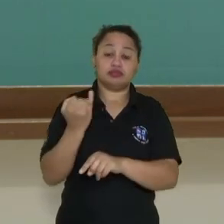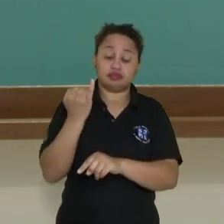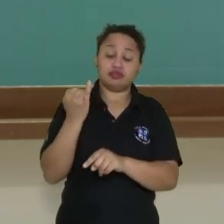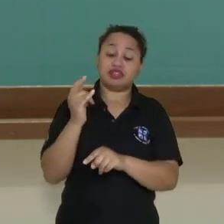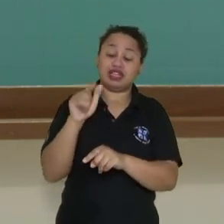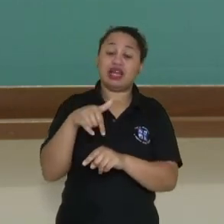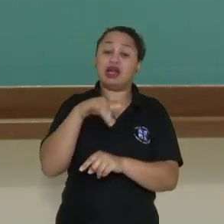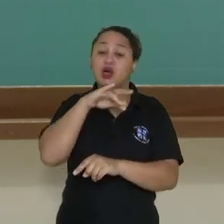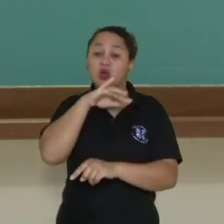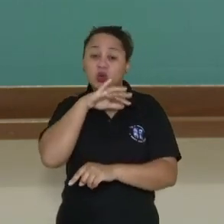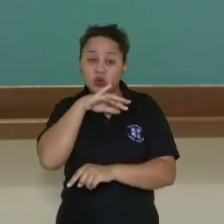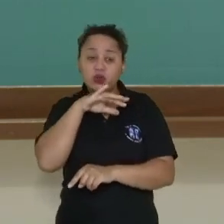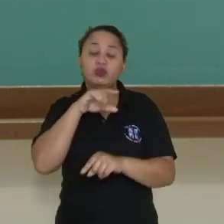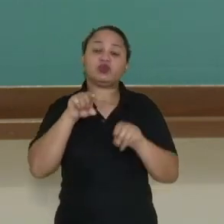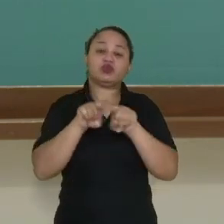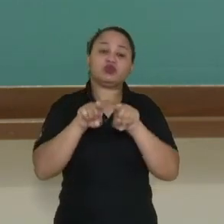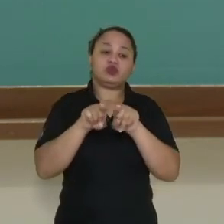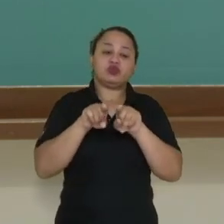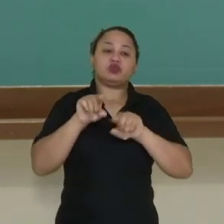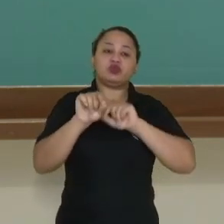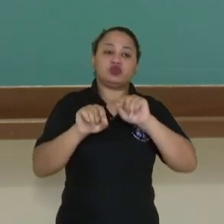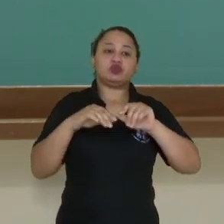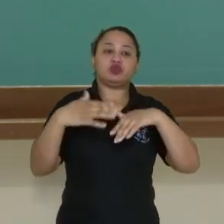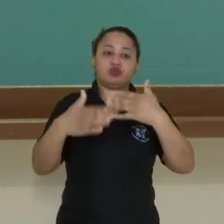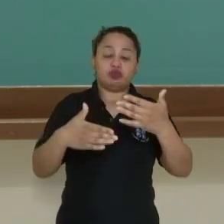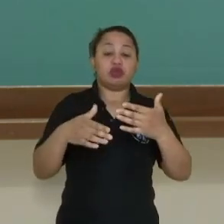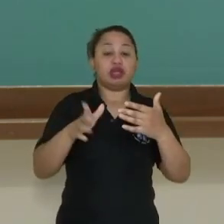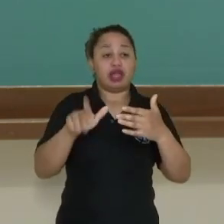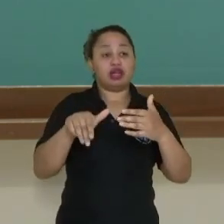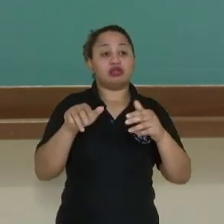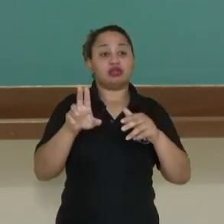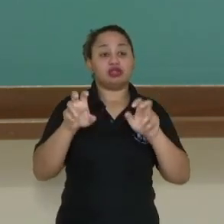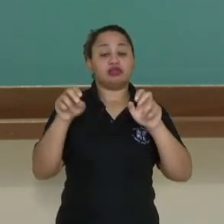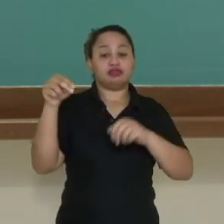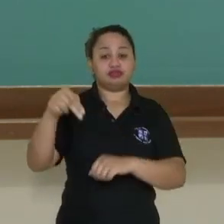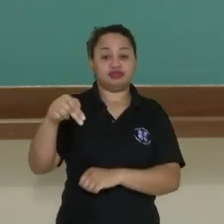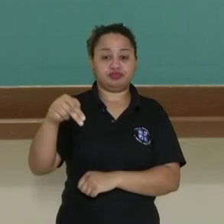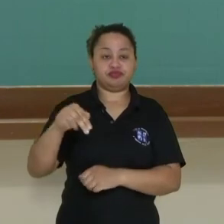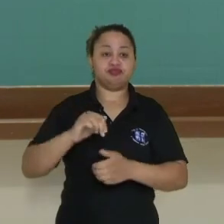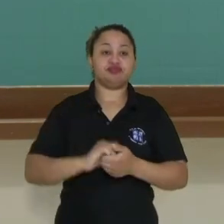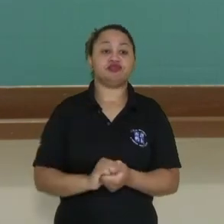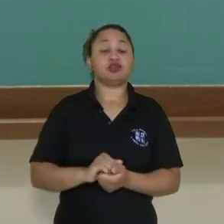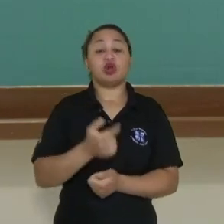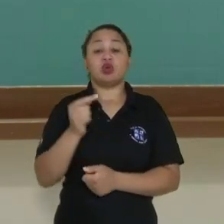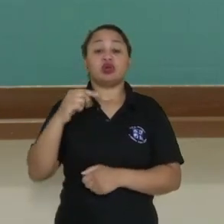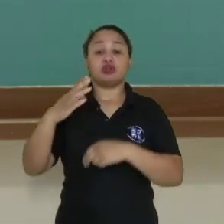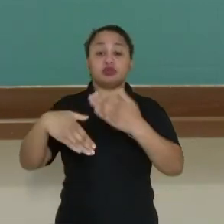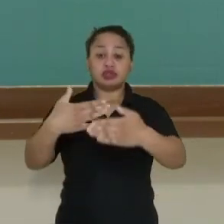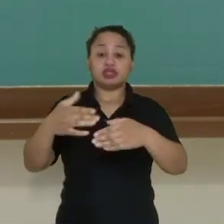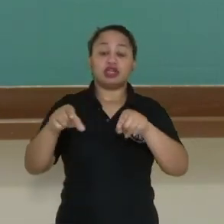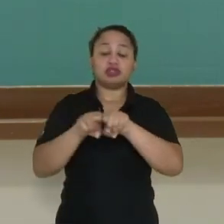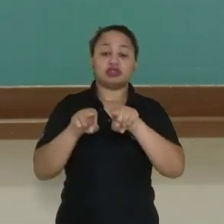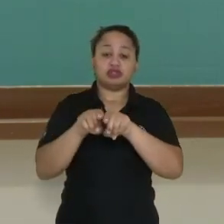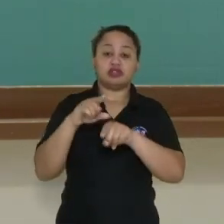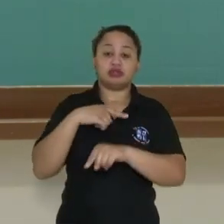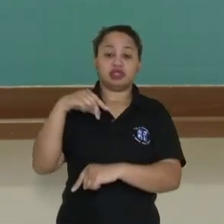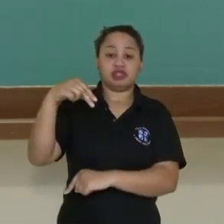bastante danoso, né, relacionado ali à questão do nitrogênio. Um outro processo que o nitrogênio está presente é a